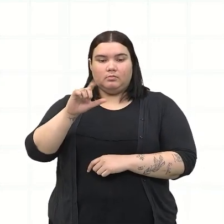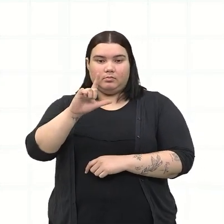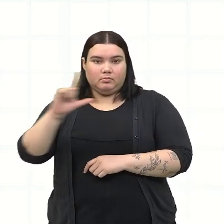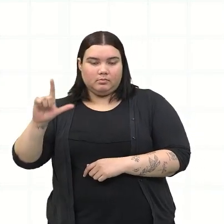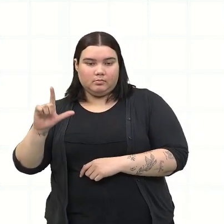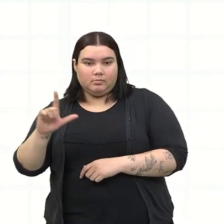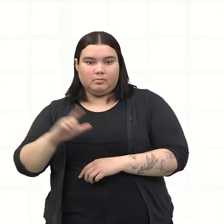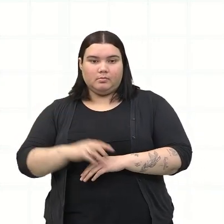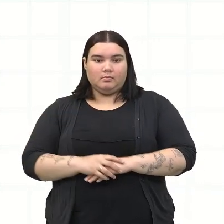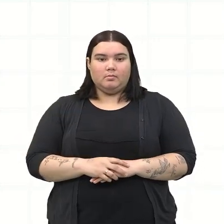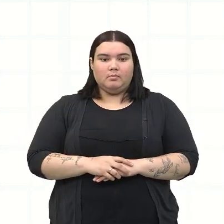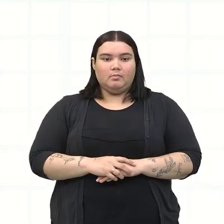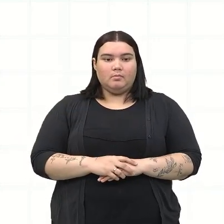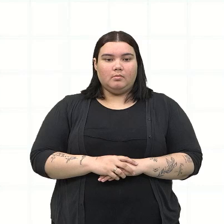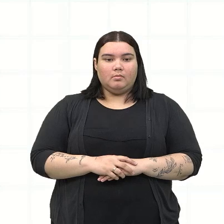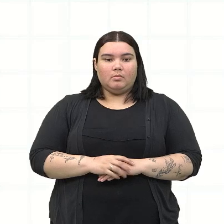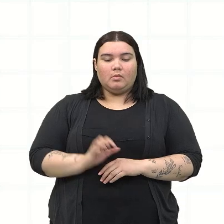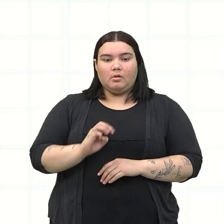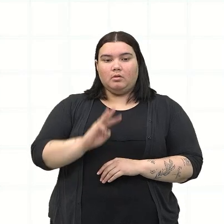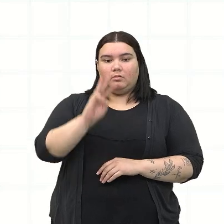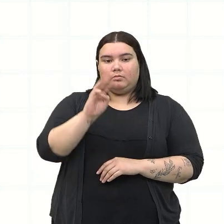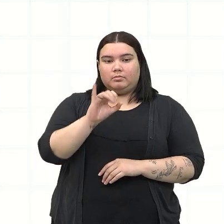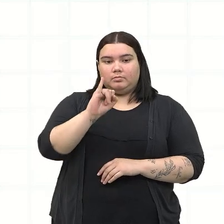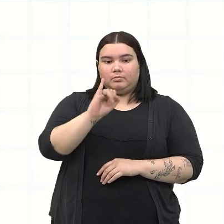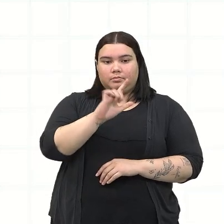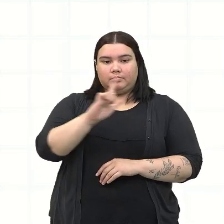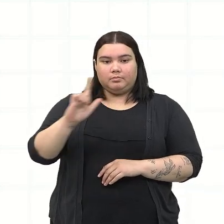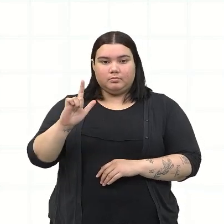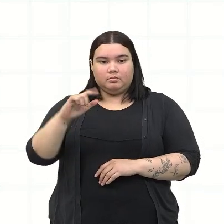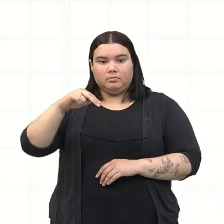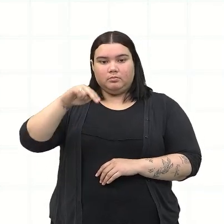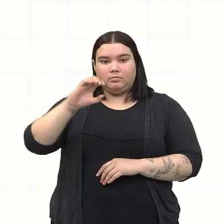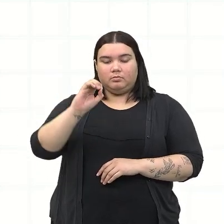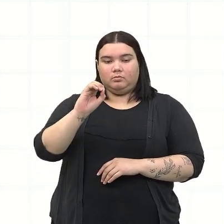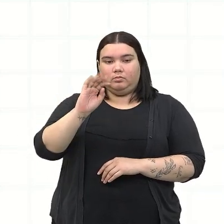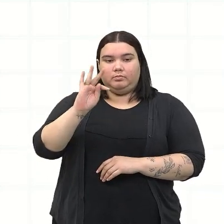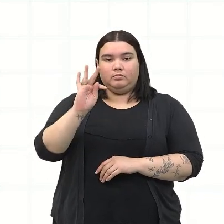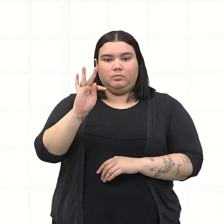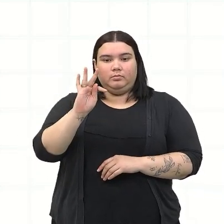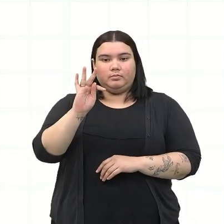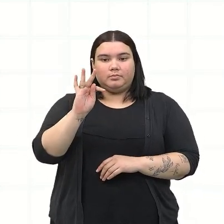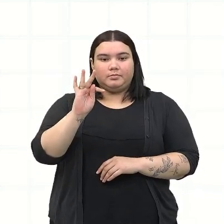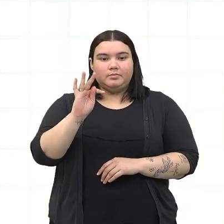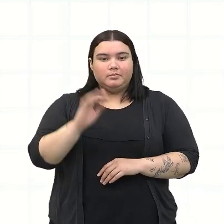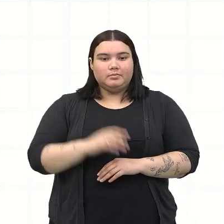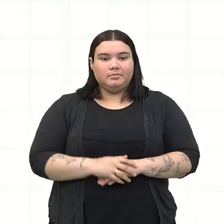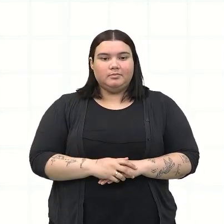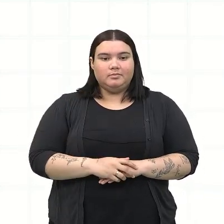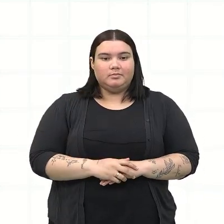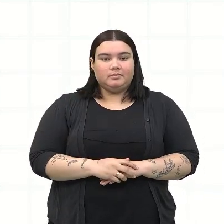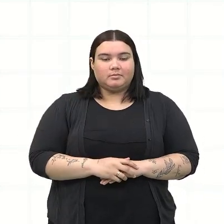E a contração de will not,